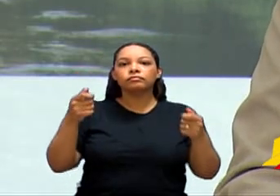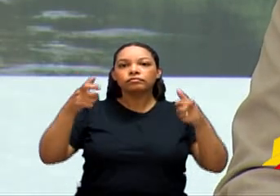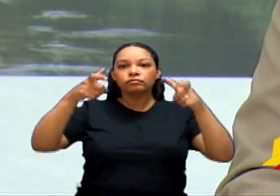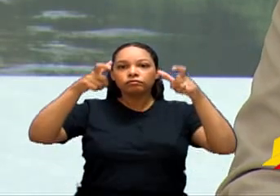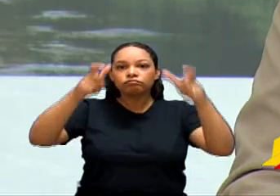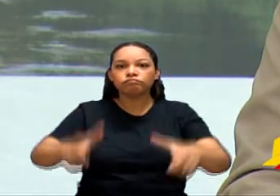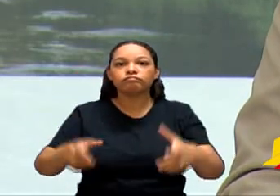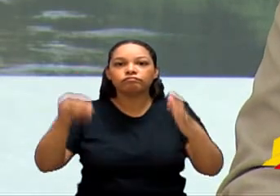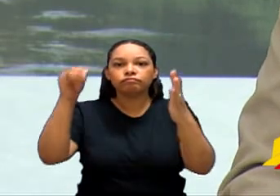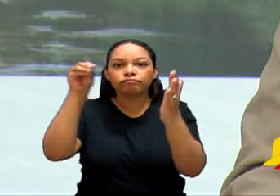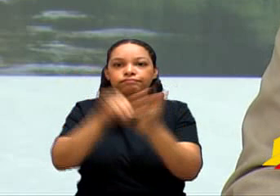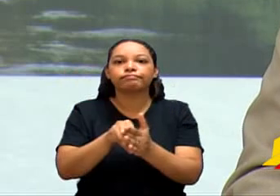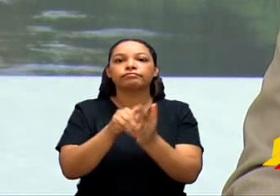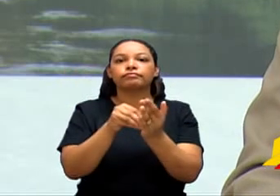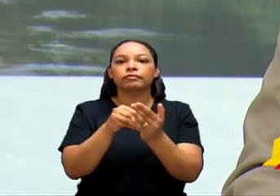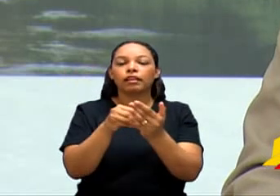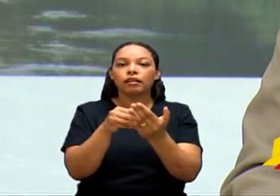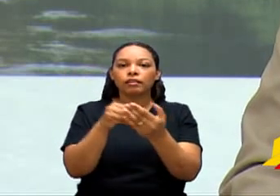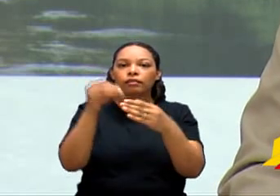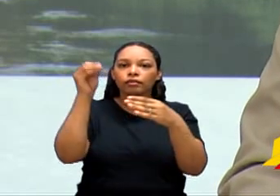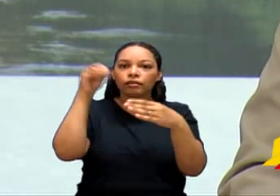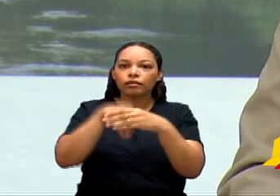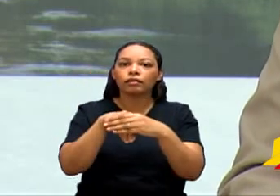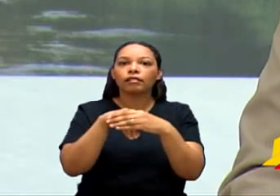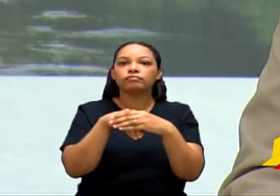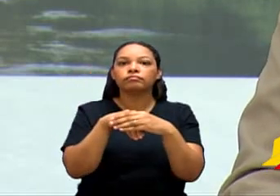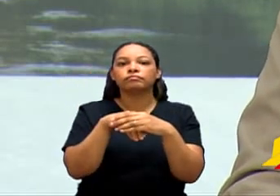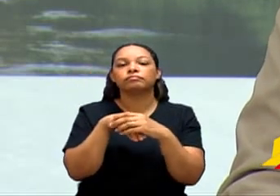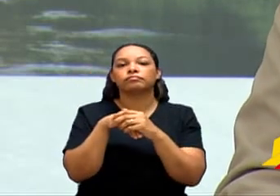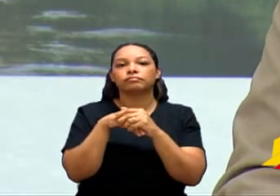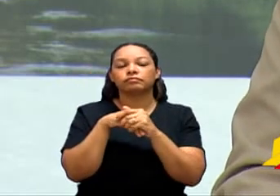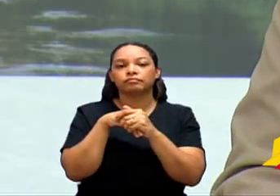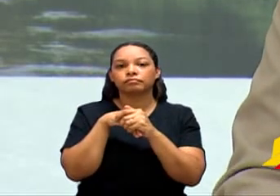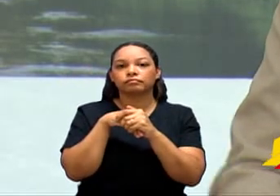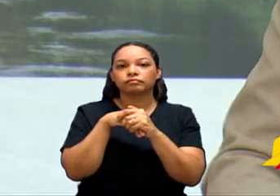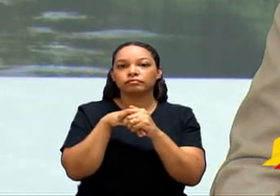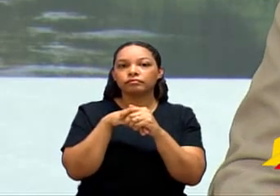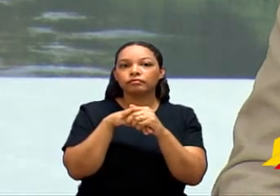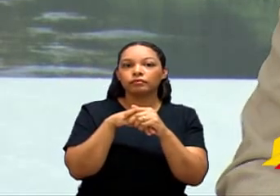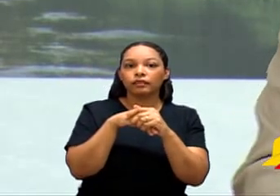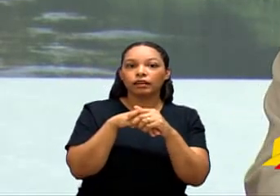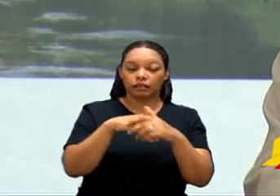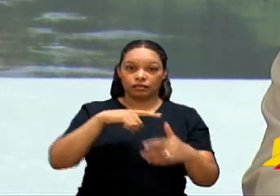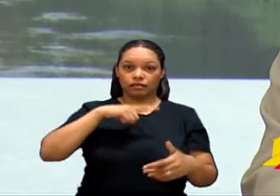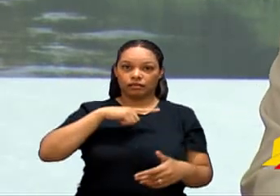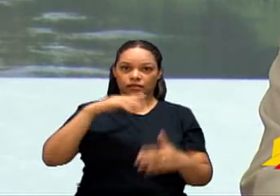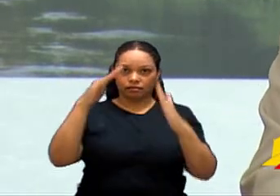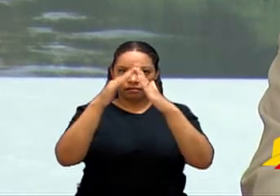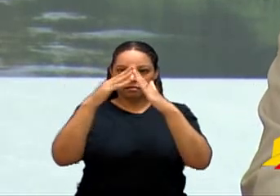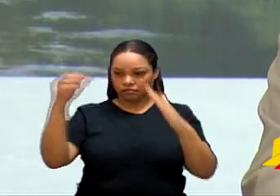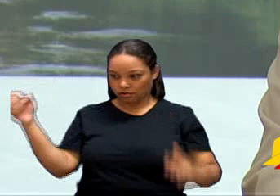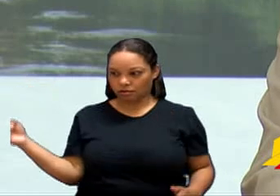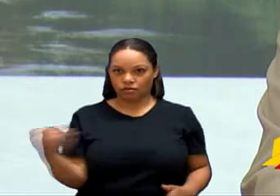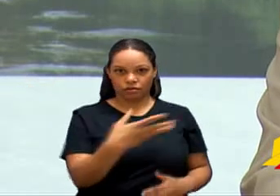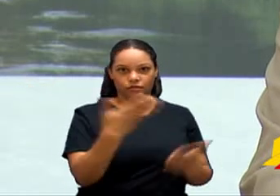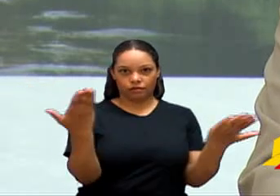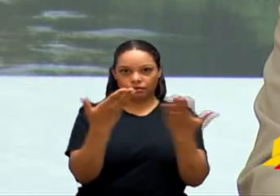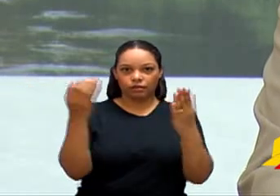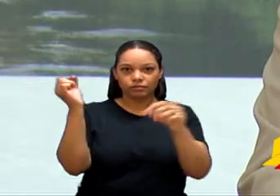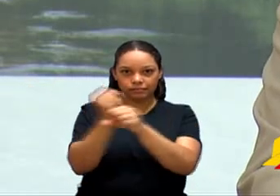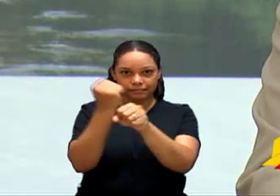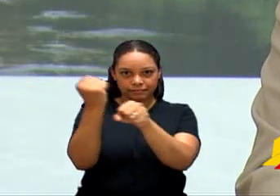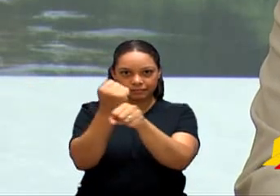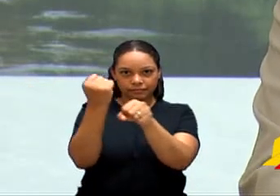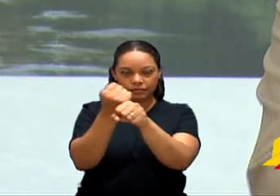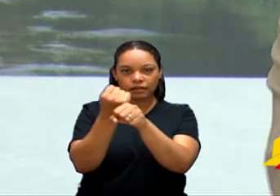esse abrigo, porque a gente tem as casinhas novas lá que estão sendo implantadas e a gente pede